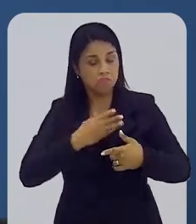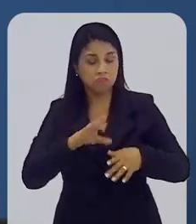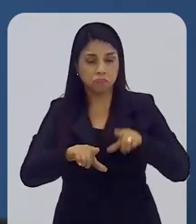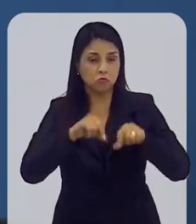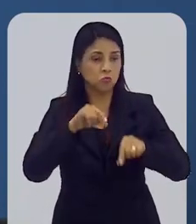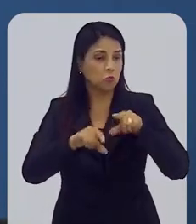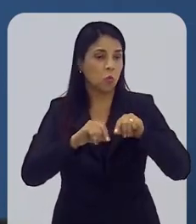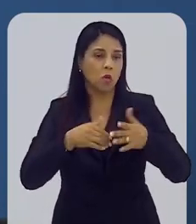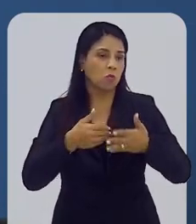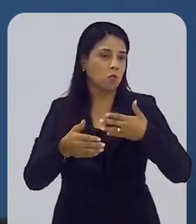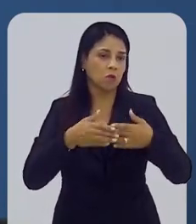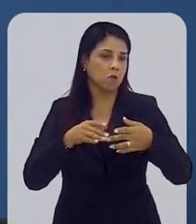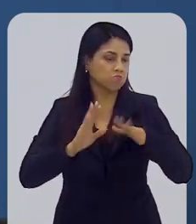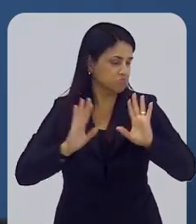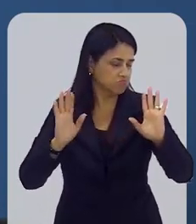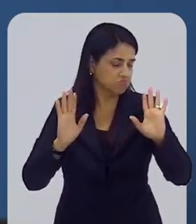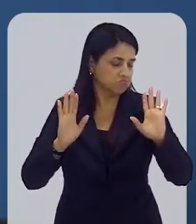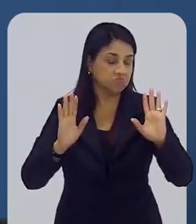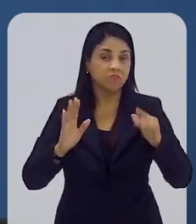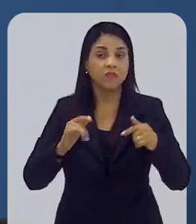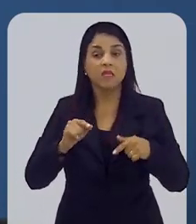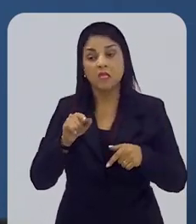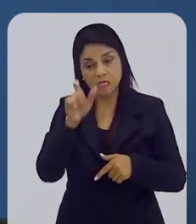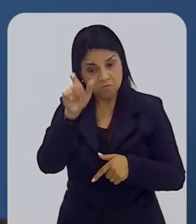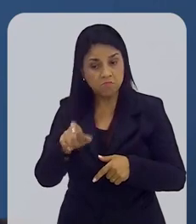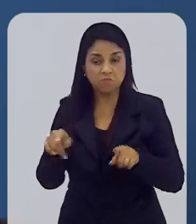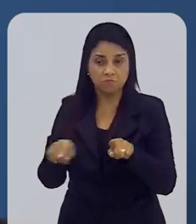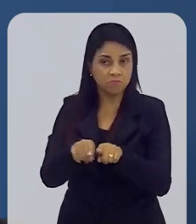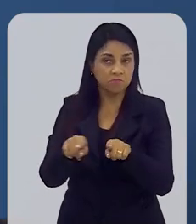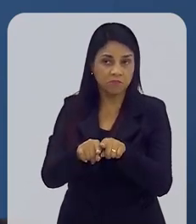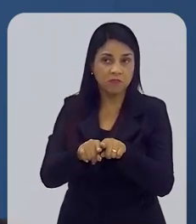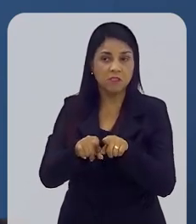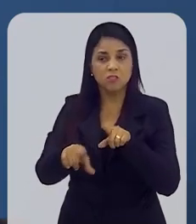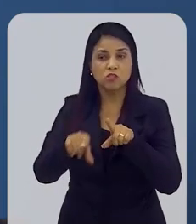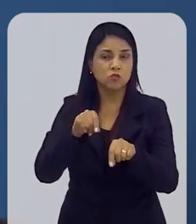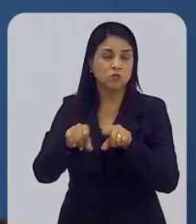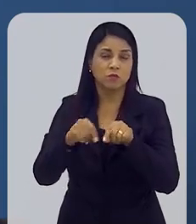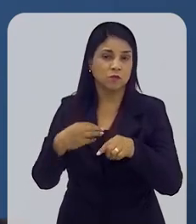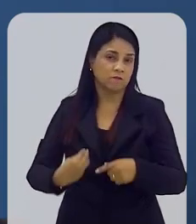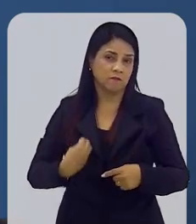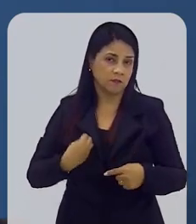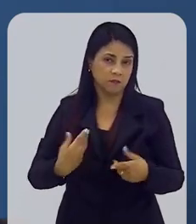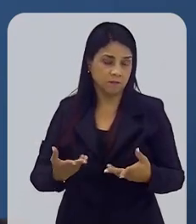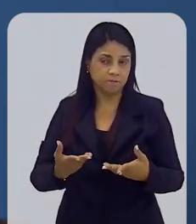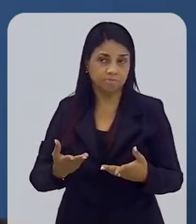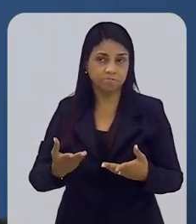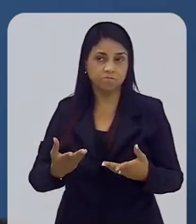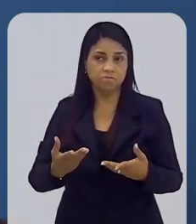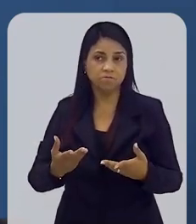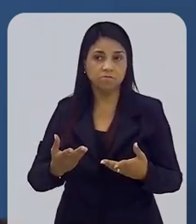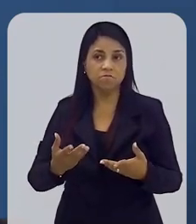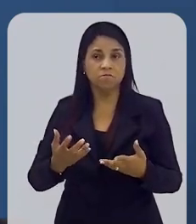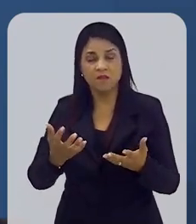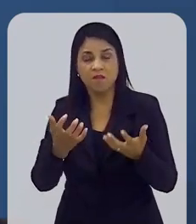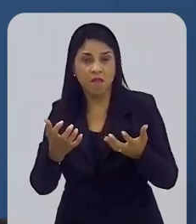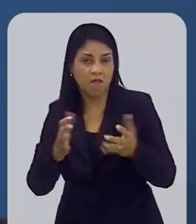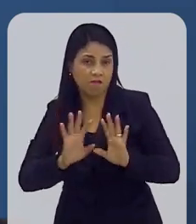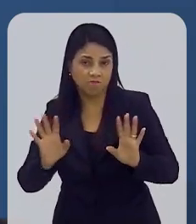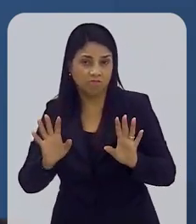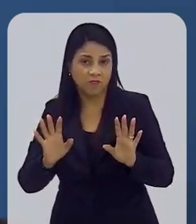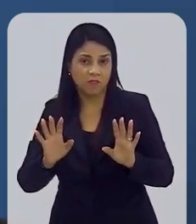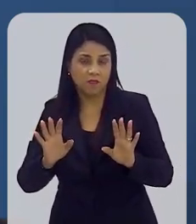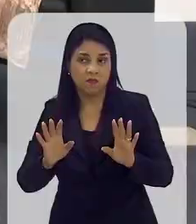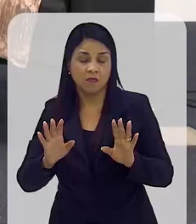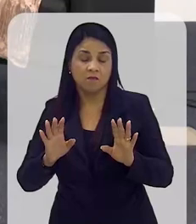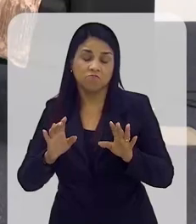quem quiser, que ele pode ser quem ele quiser, e que o mais importante de ser quem quiser ser é você não diminuir ninguém,